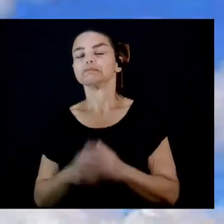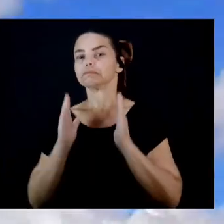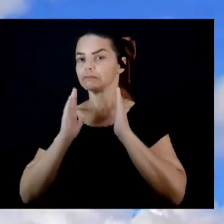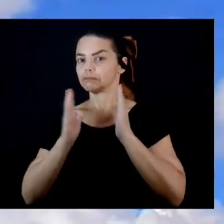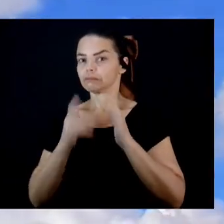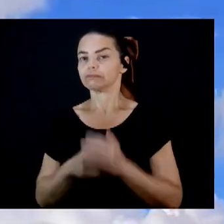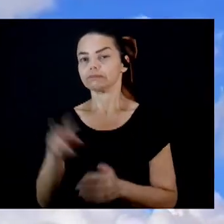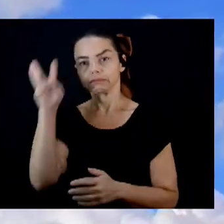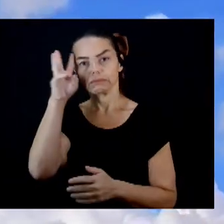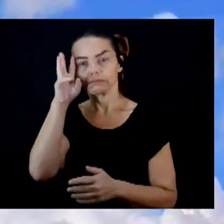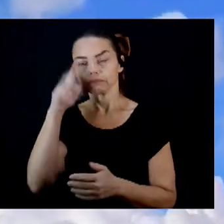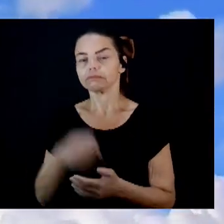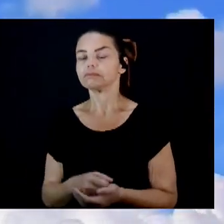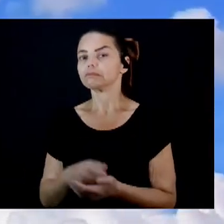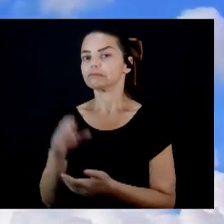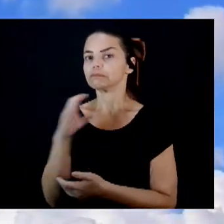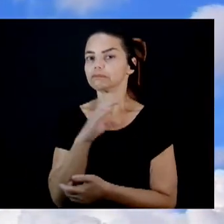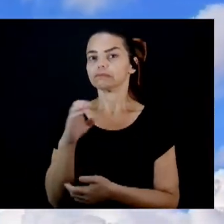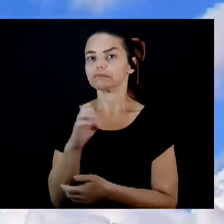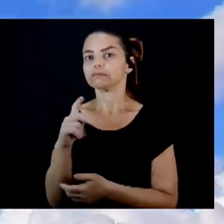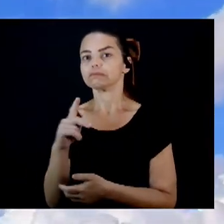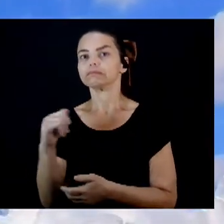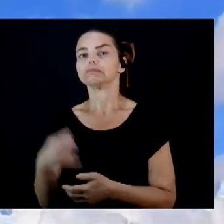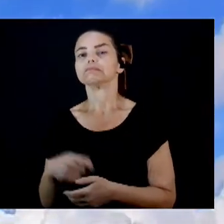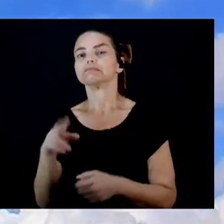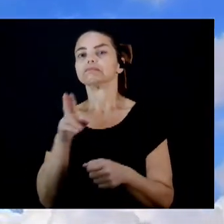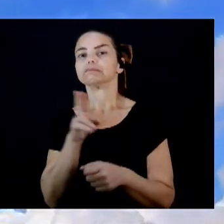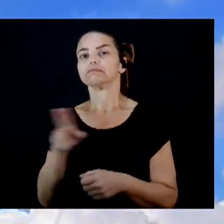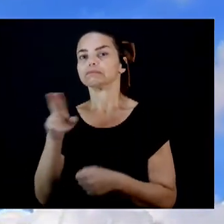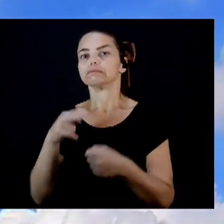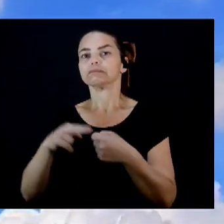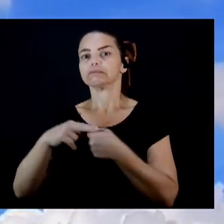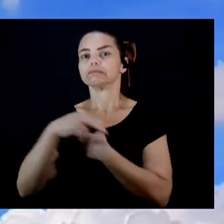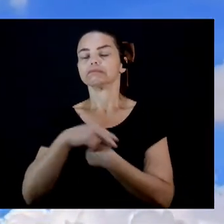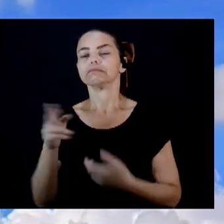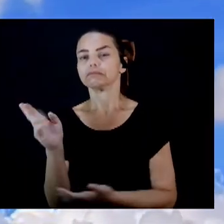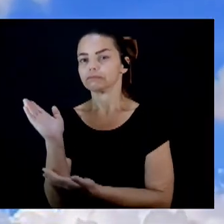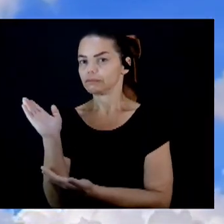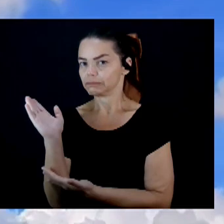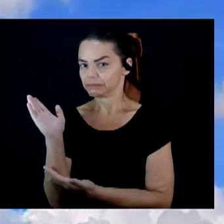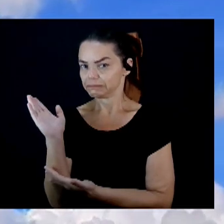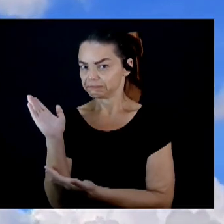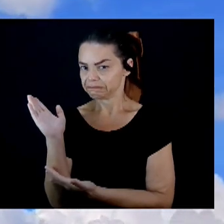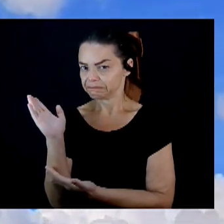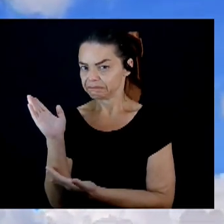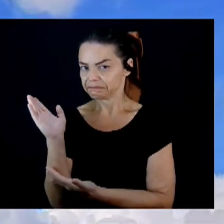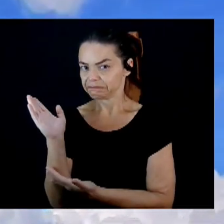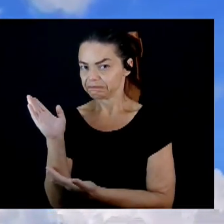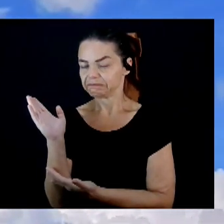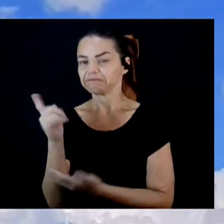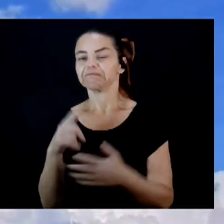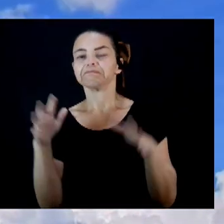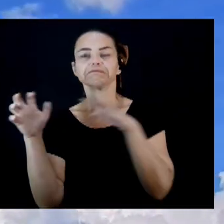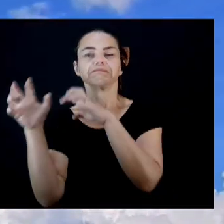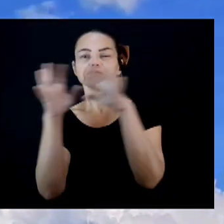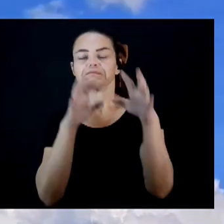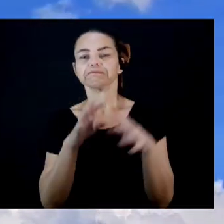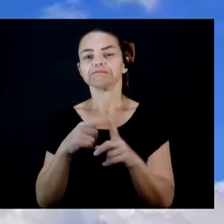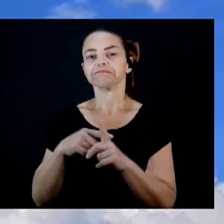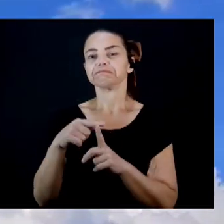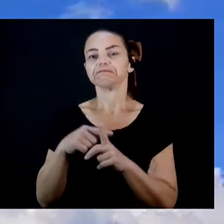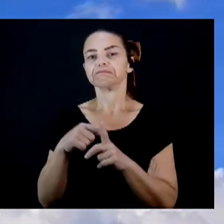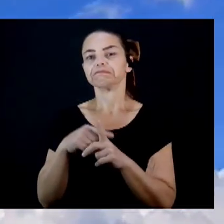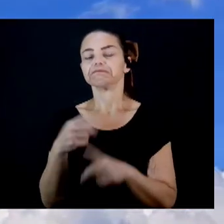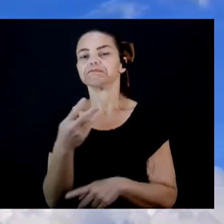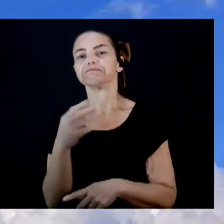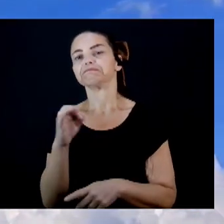com o CEPAGRE da Unicamp, hoje o predomínio é de sol com umidade relativa do ar mínima de 30%. A